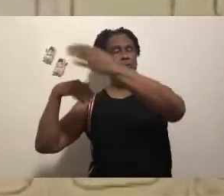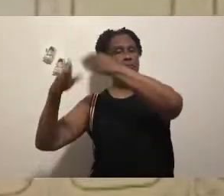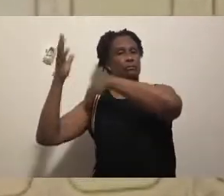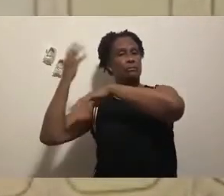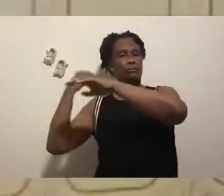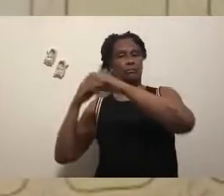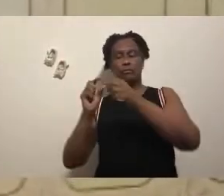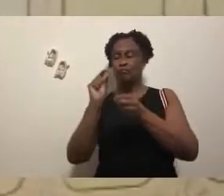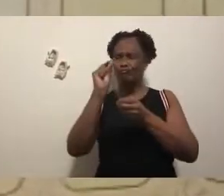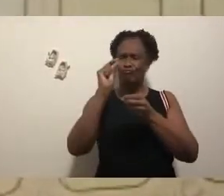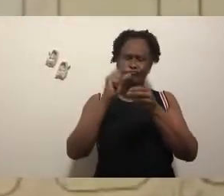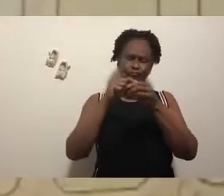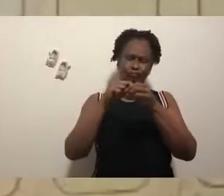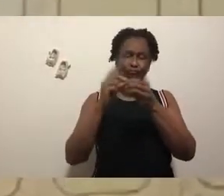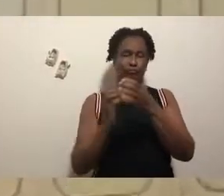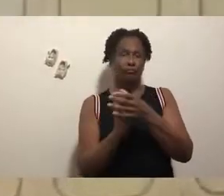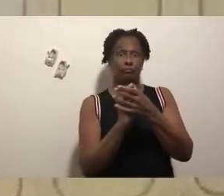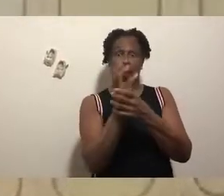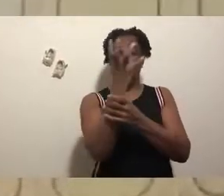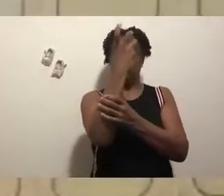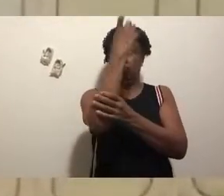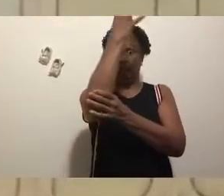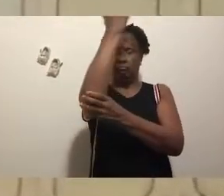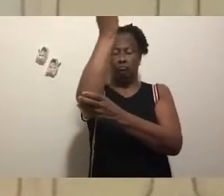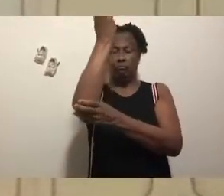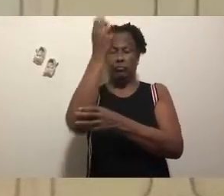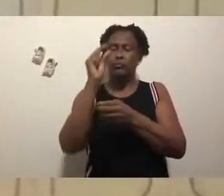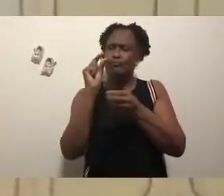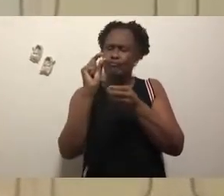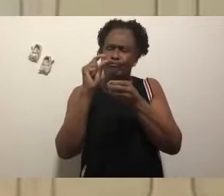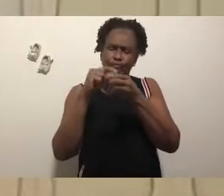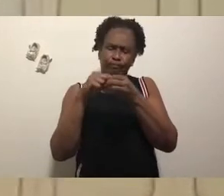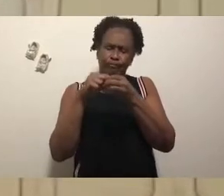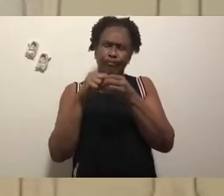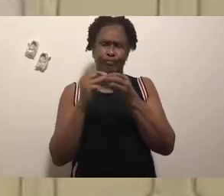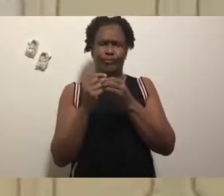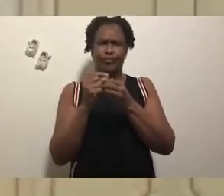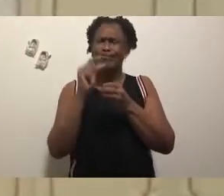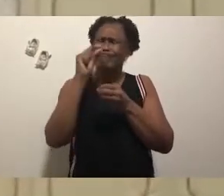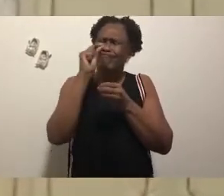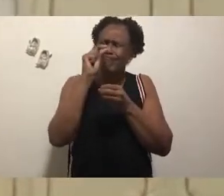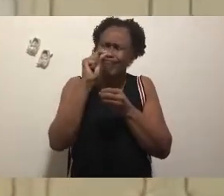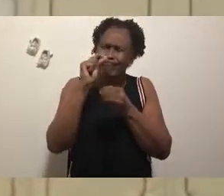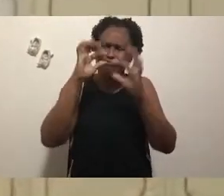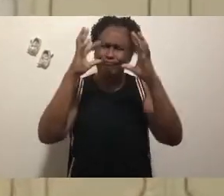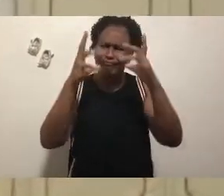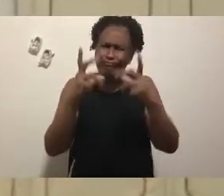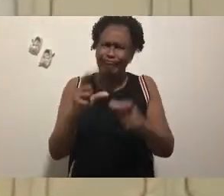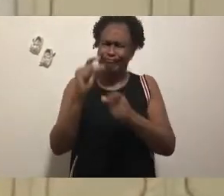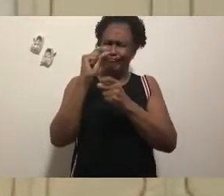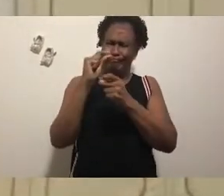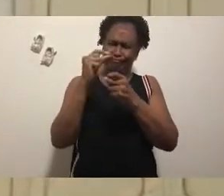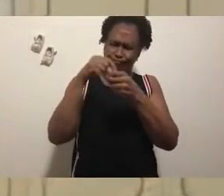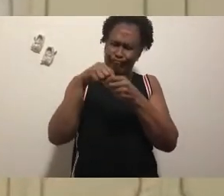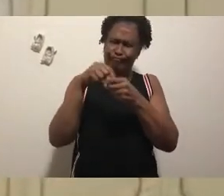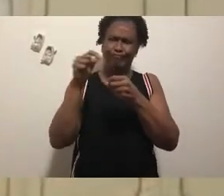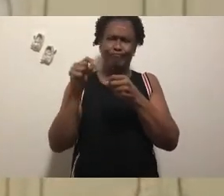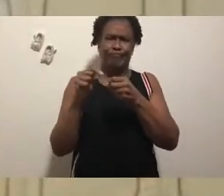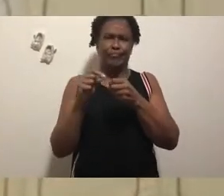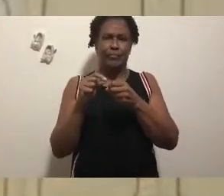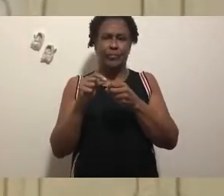uma árvore, e sua semente a menor de todas as sementes. O evangelho